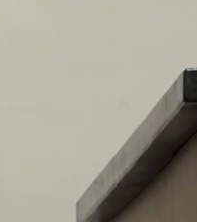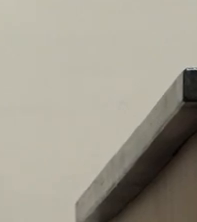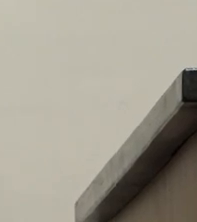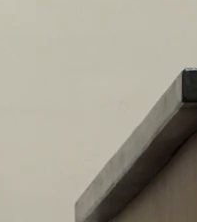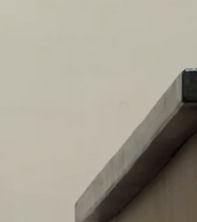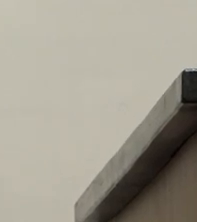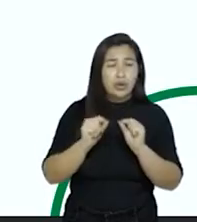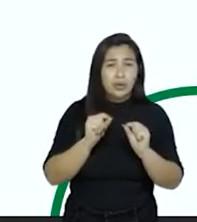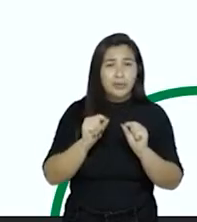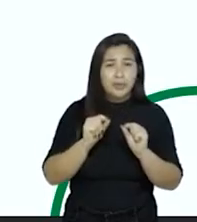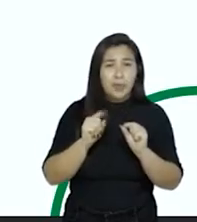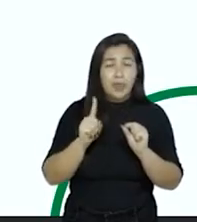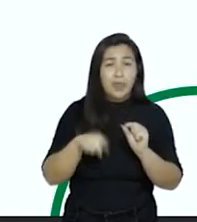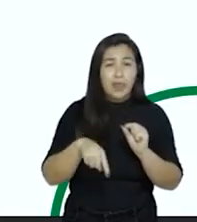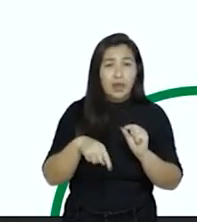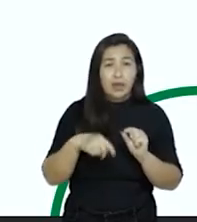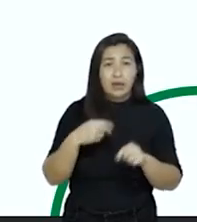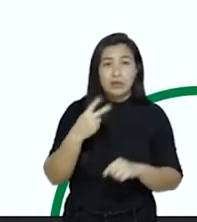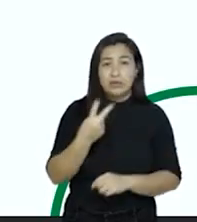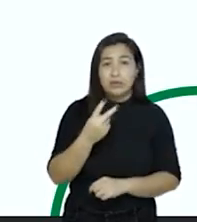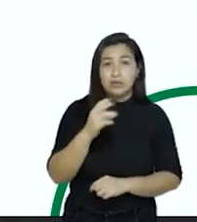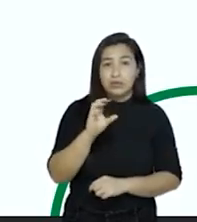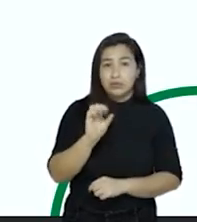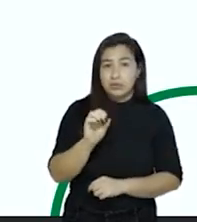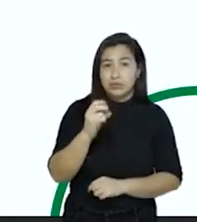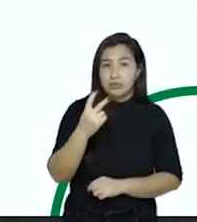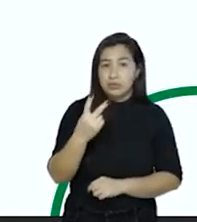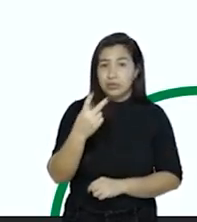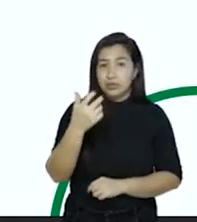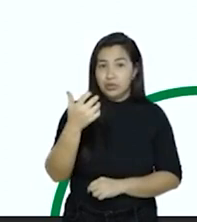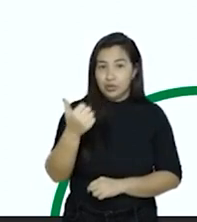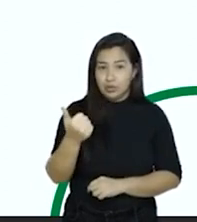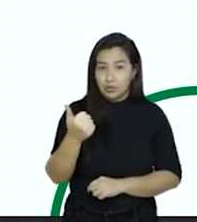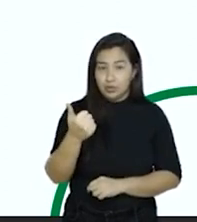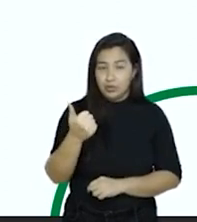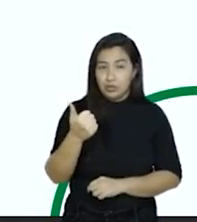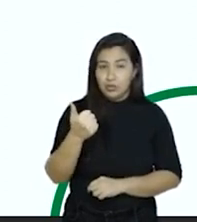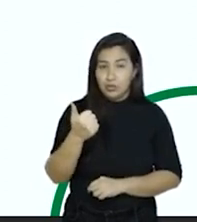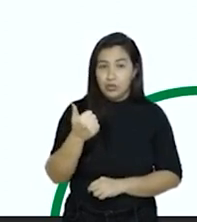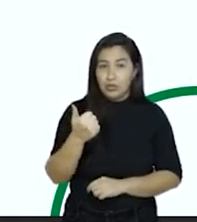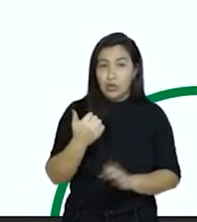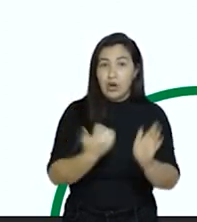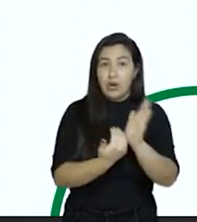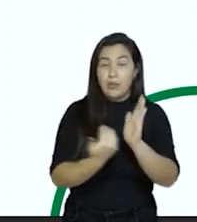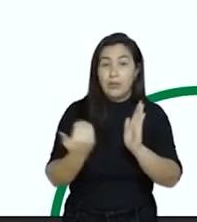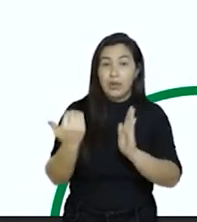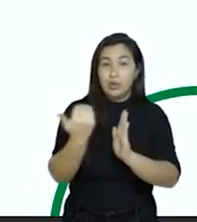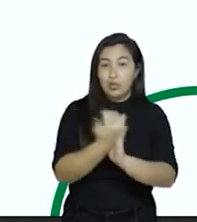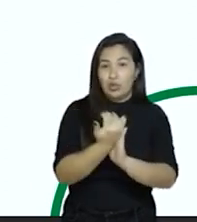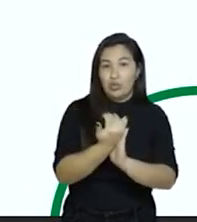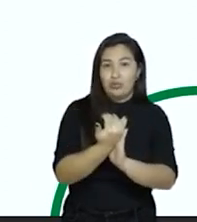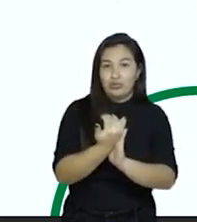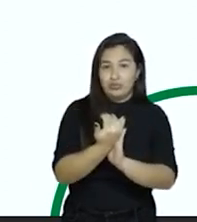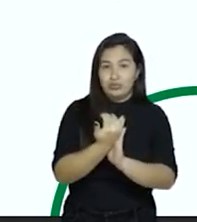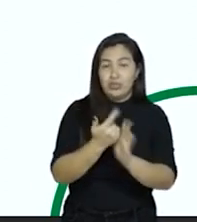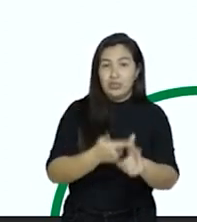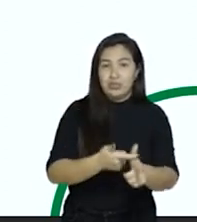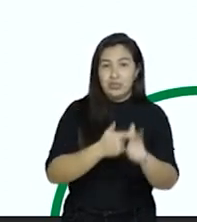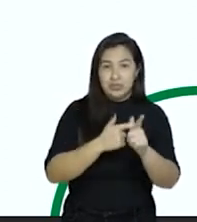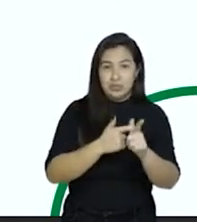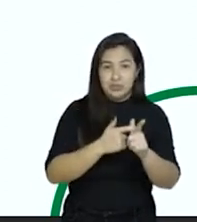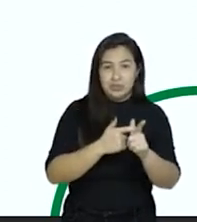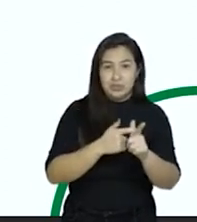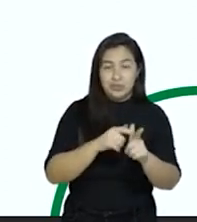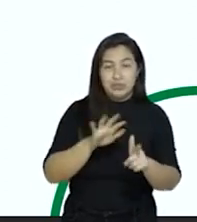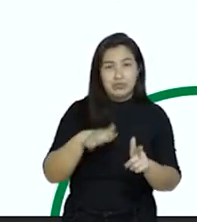funcionalismo público em 2021 a despesa com a folha dobrou subiu